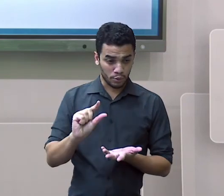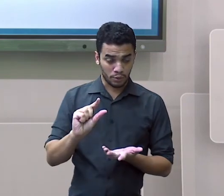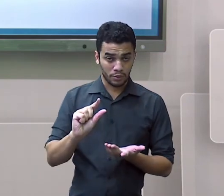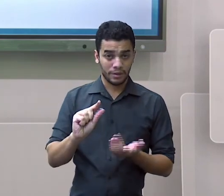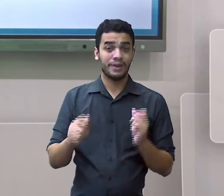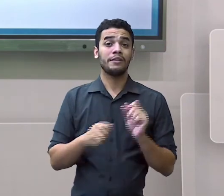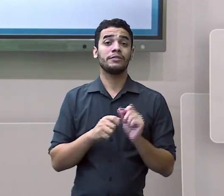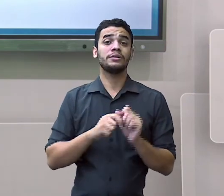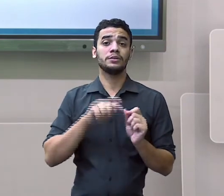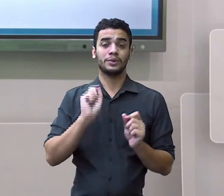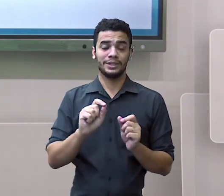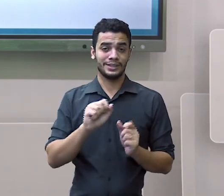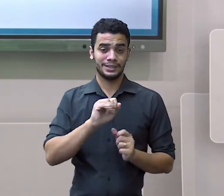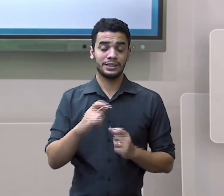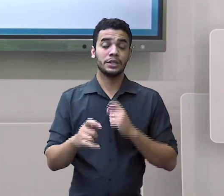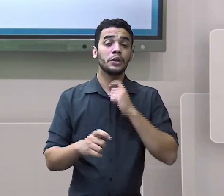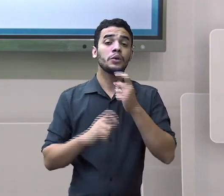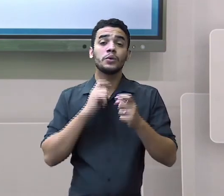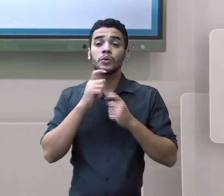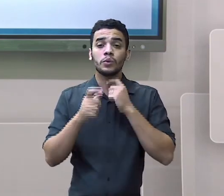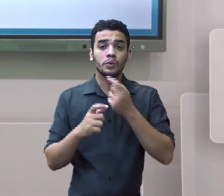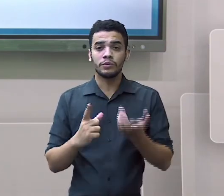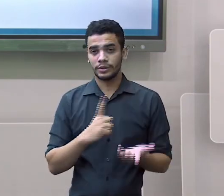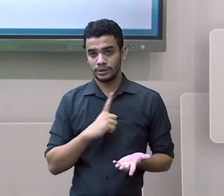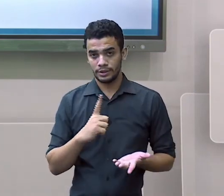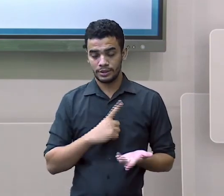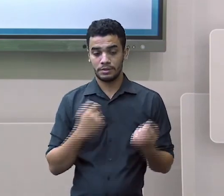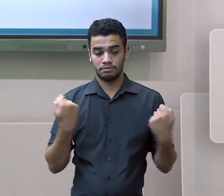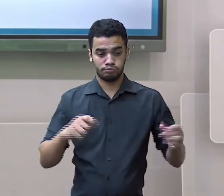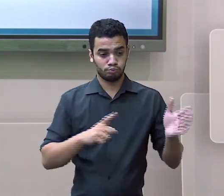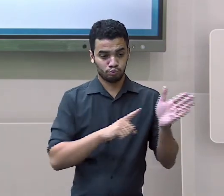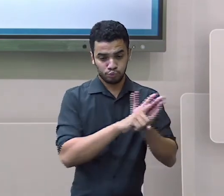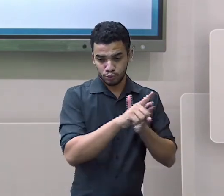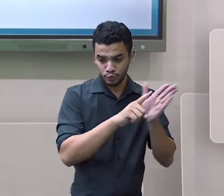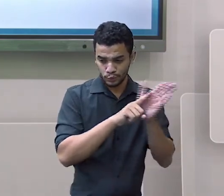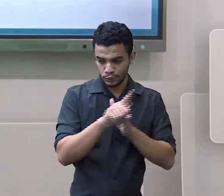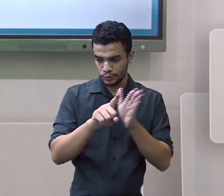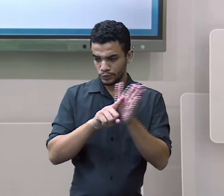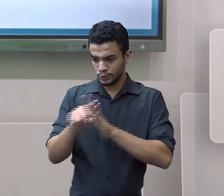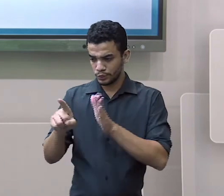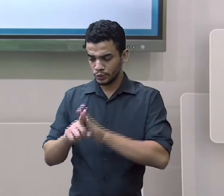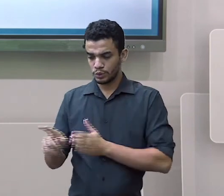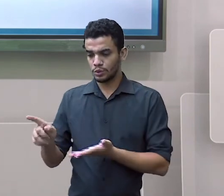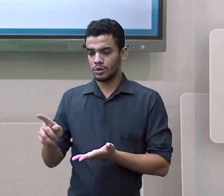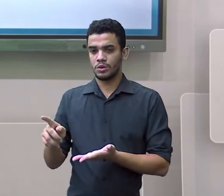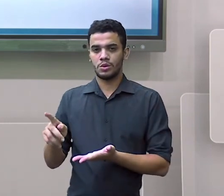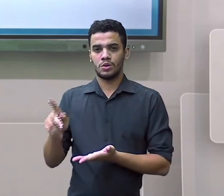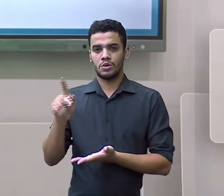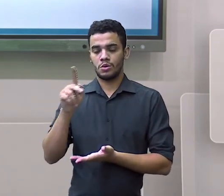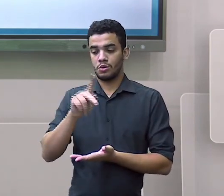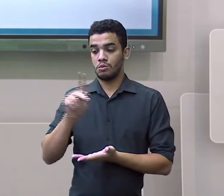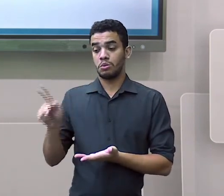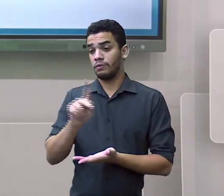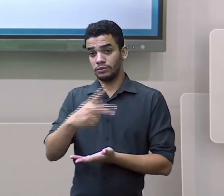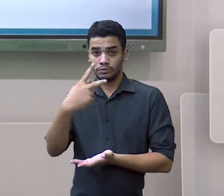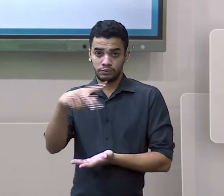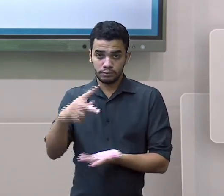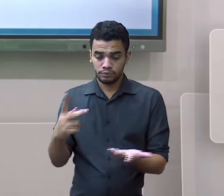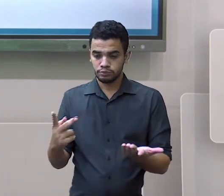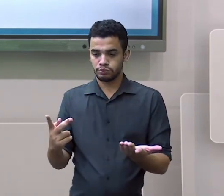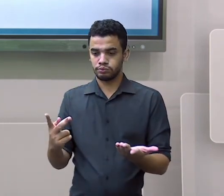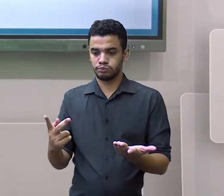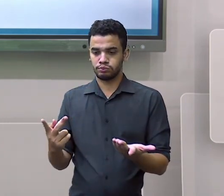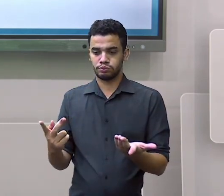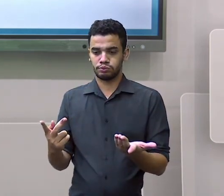seu professor, através de estudar novamente essa aula. Pode pesquisar fora também, lá